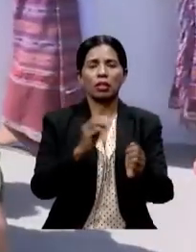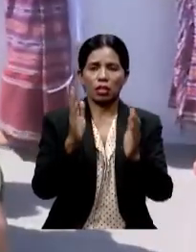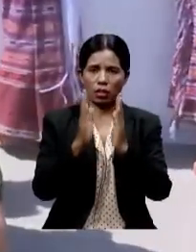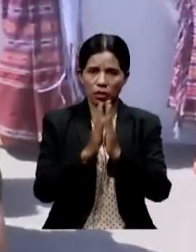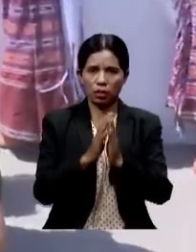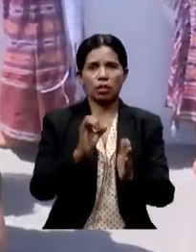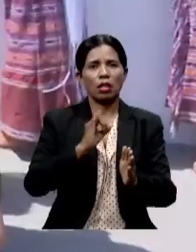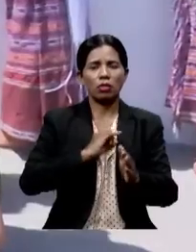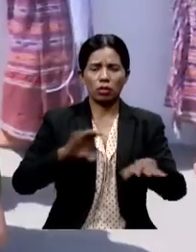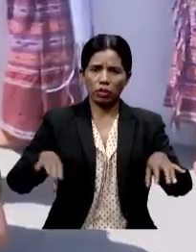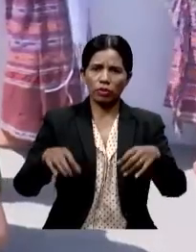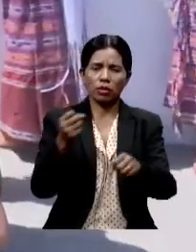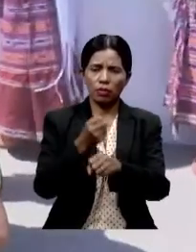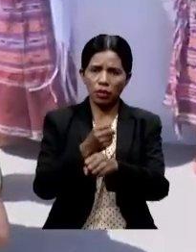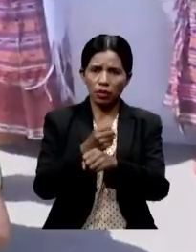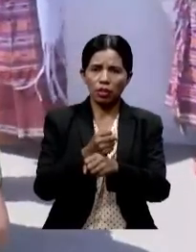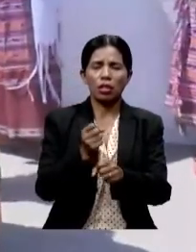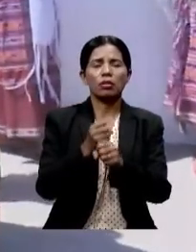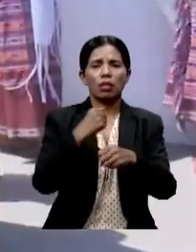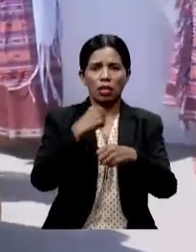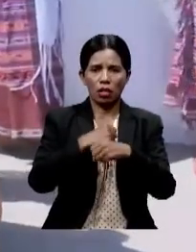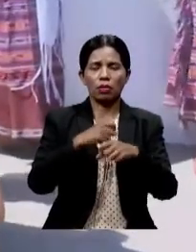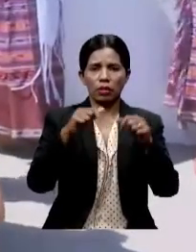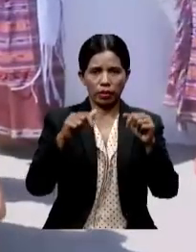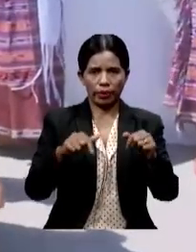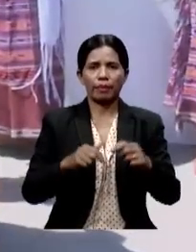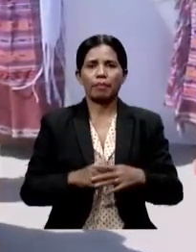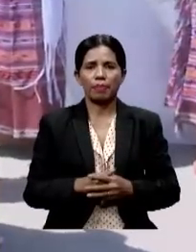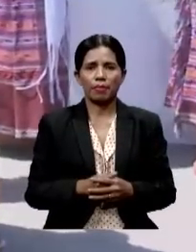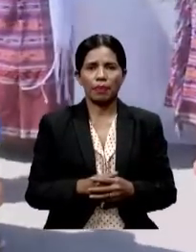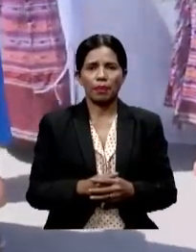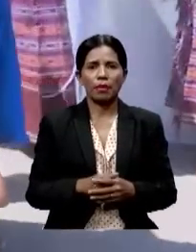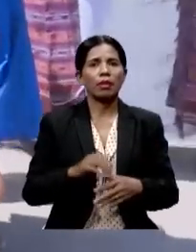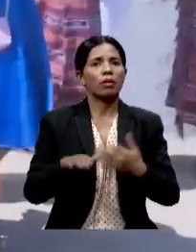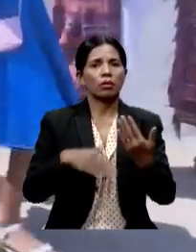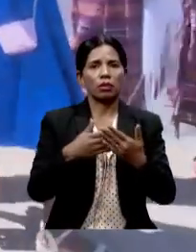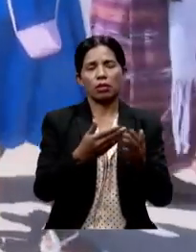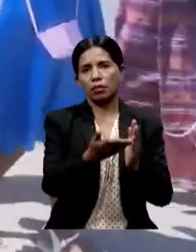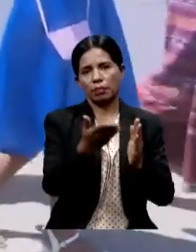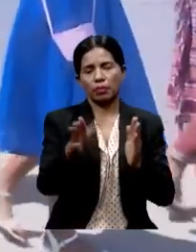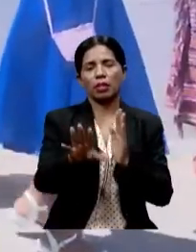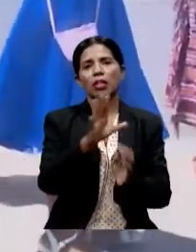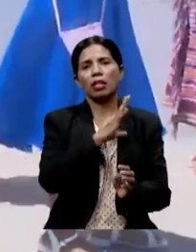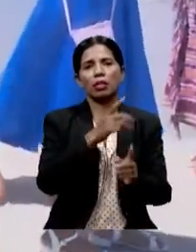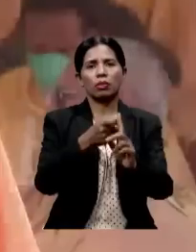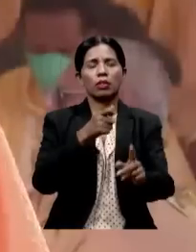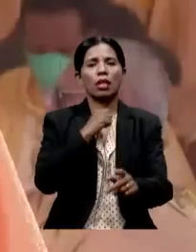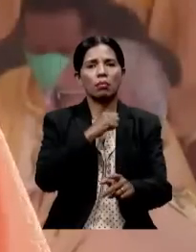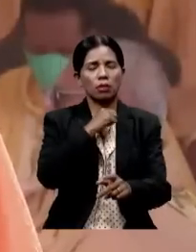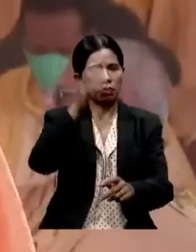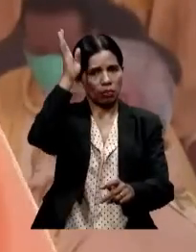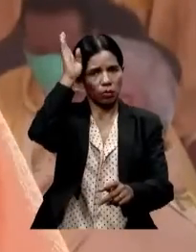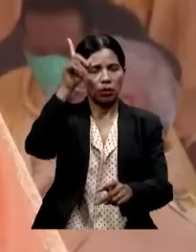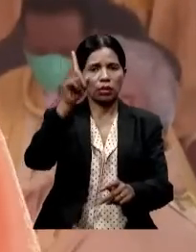sai hakas an atu hala duni ida ne buat nebe imi hein husi biskuida mak ema ida